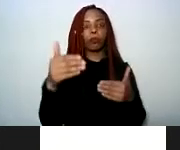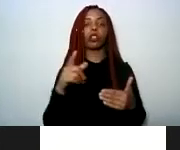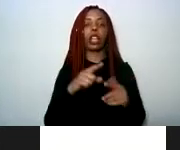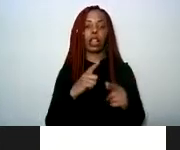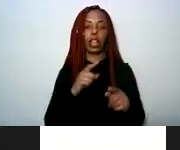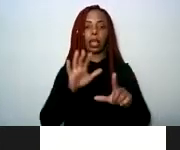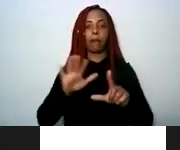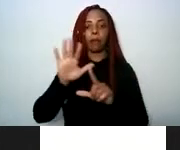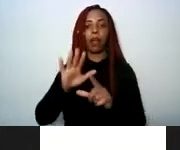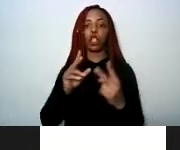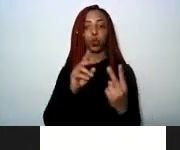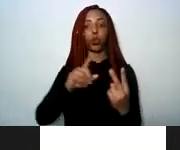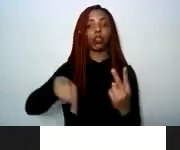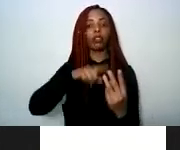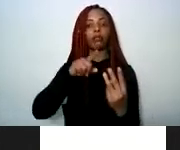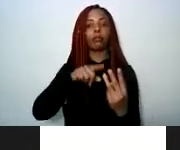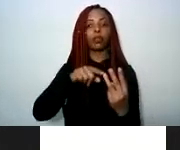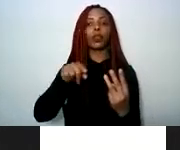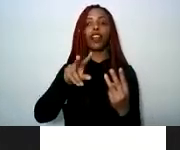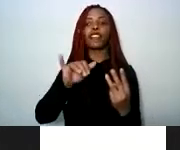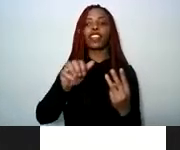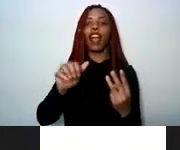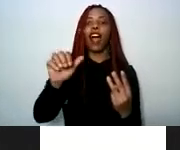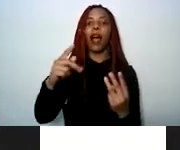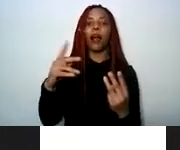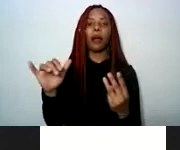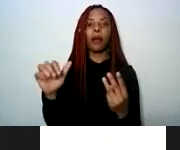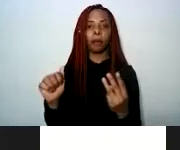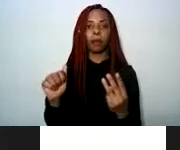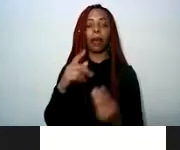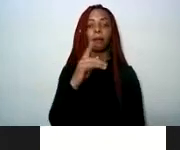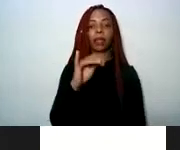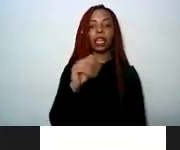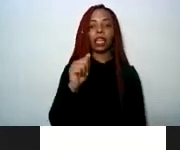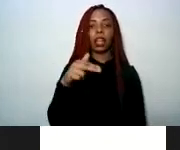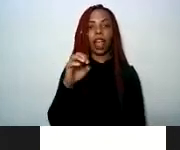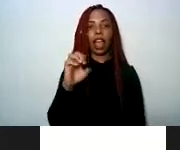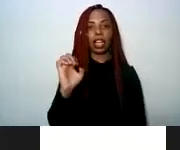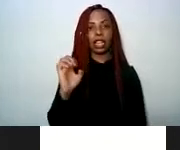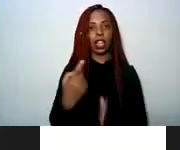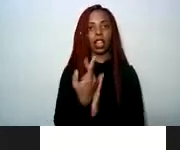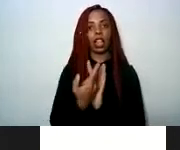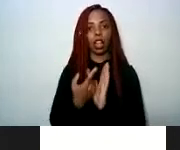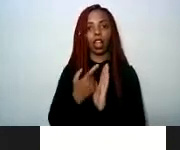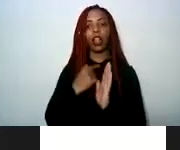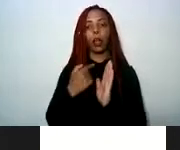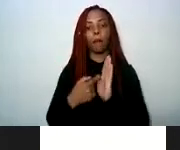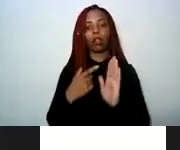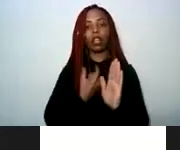a gente também tem a via ápia representada por piranese com tumbas cobertas por vegetação